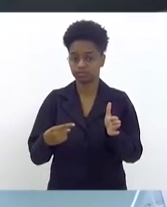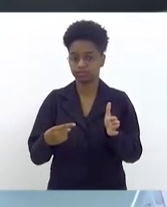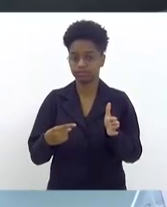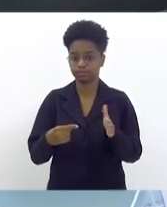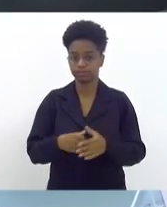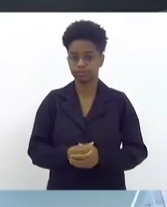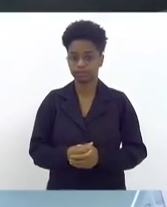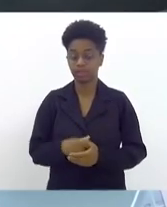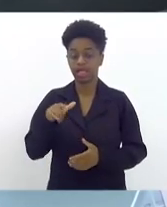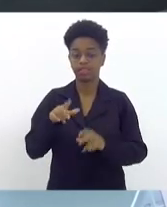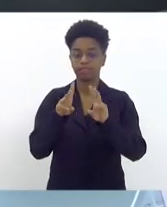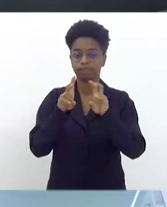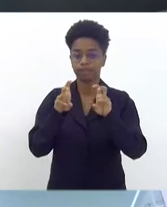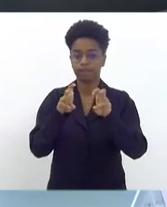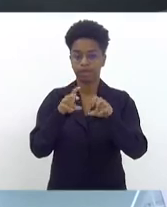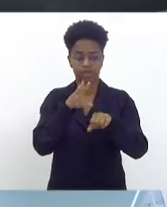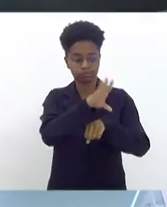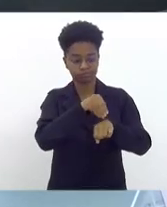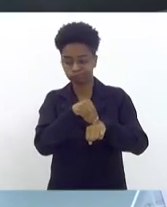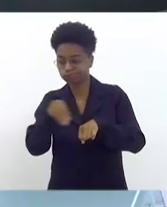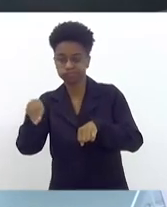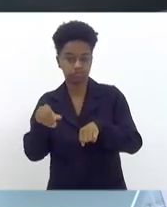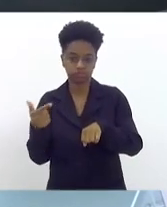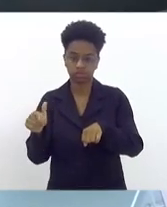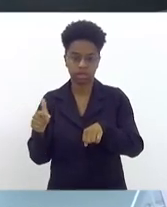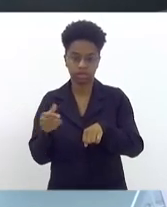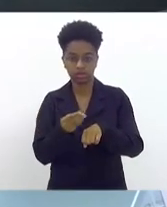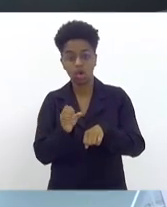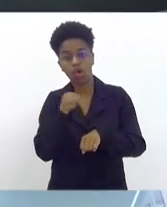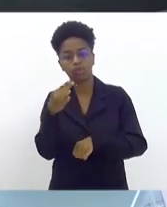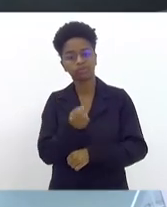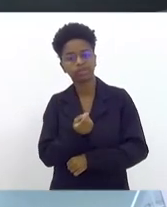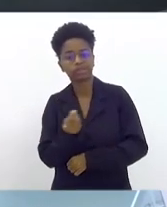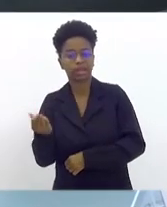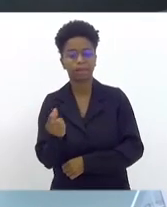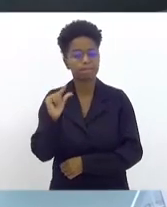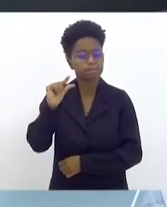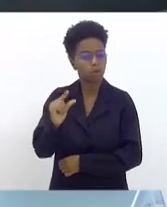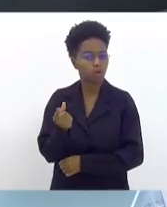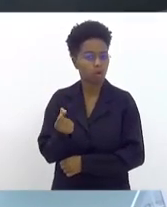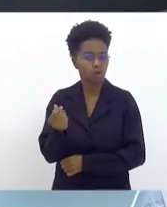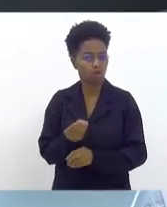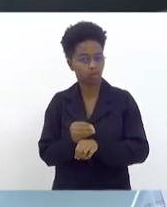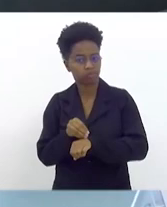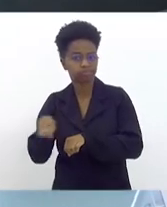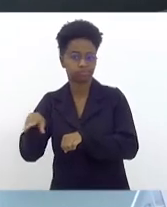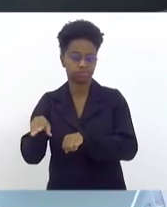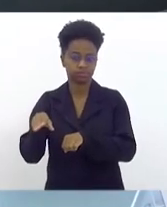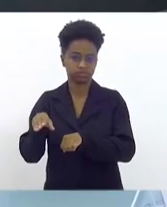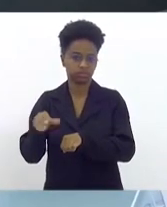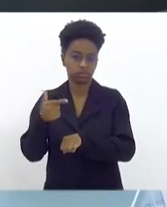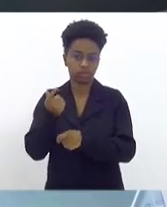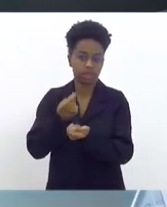do não repasse ou um repasse muito diminuto, não negociado